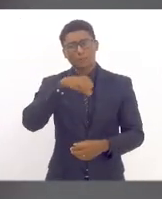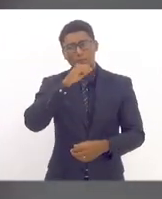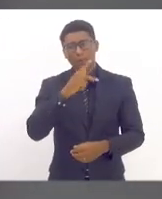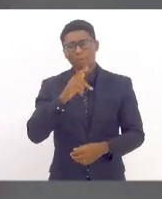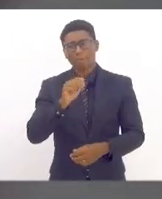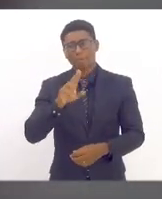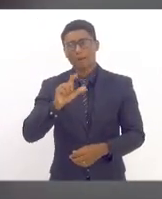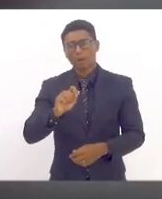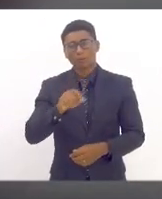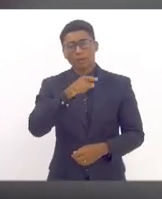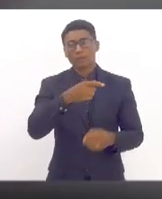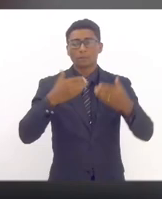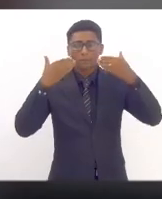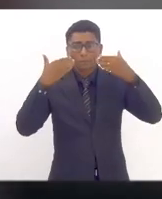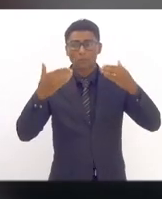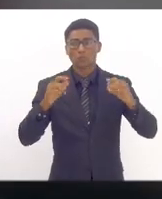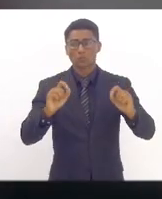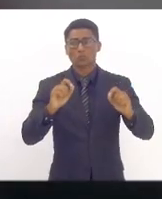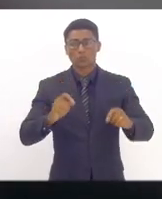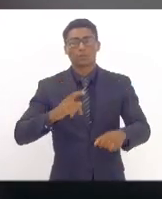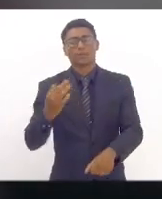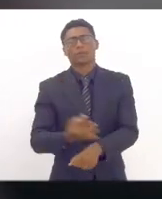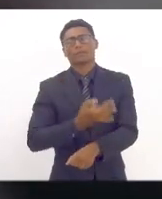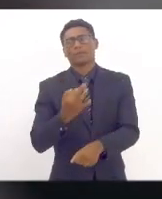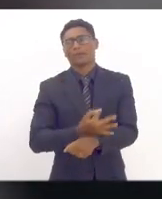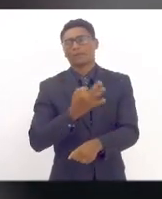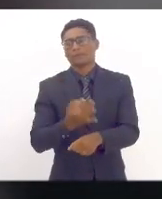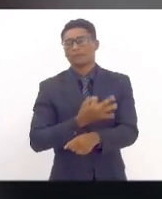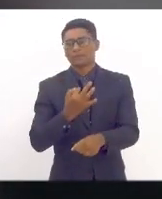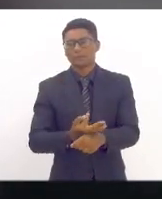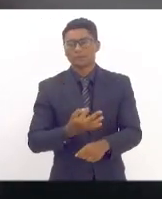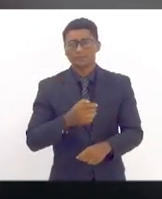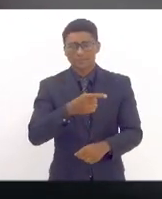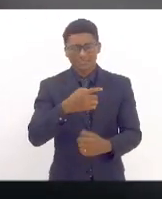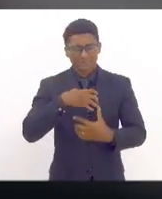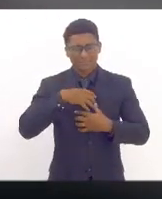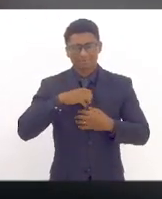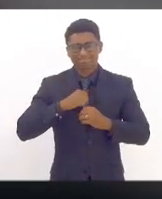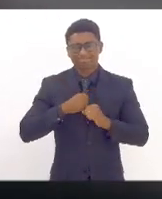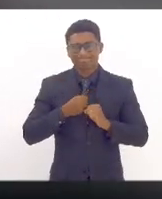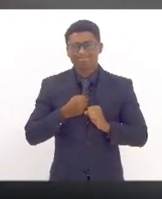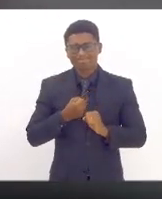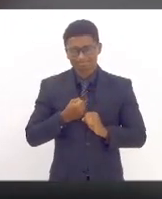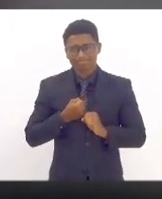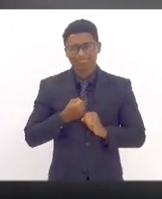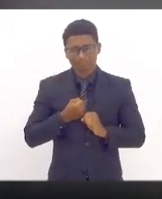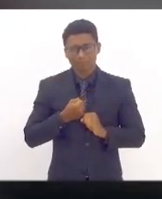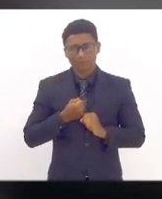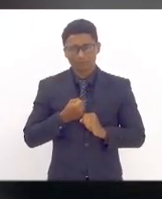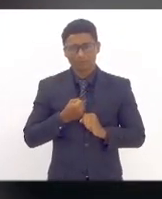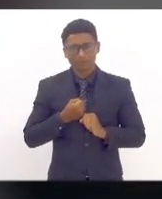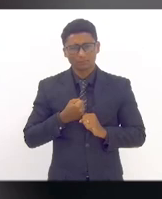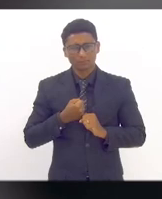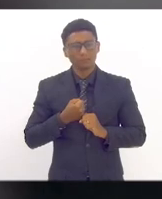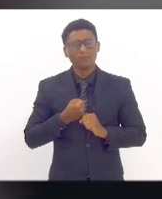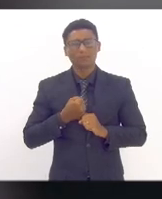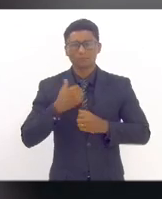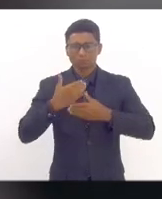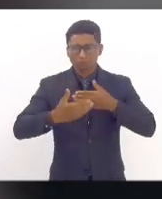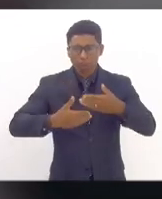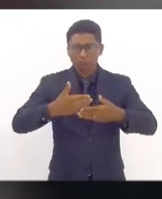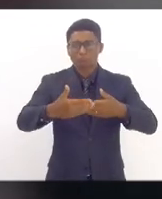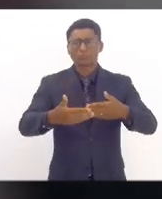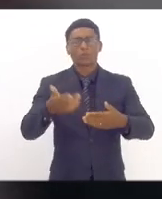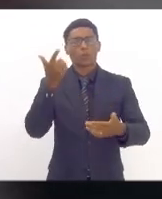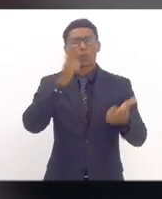tempo mostrou uma resistência transformou a sua dor terrível uma conquista em